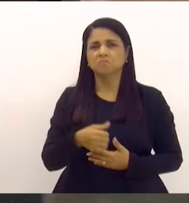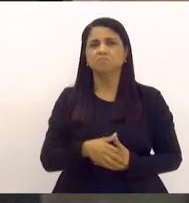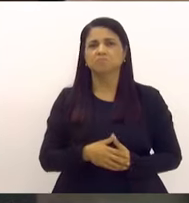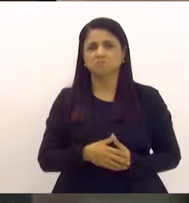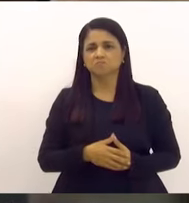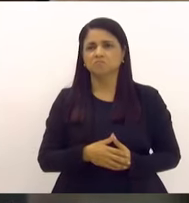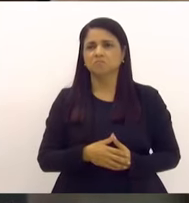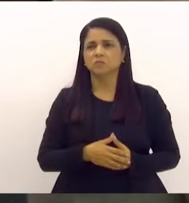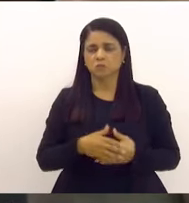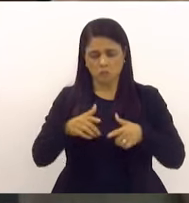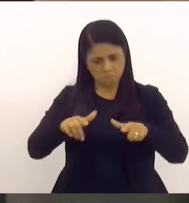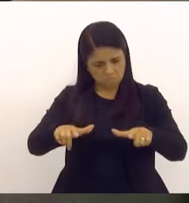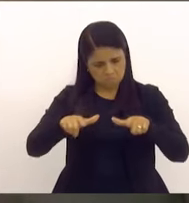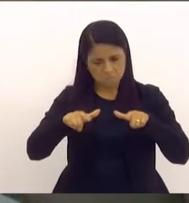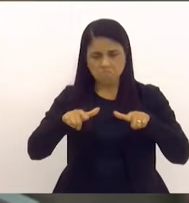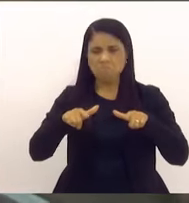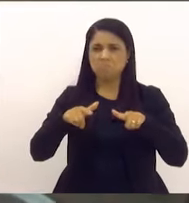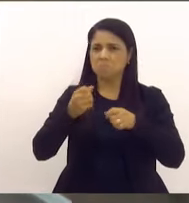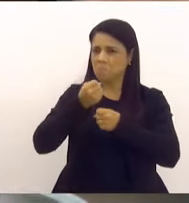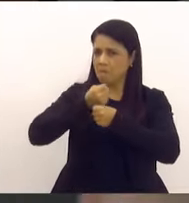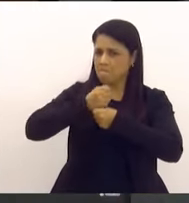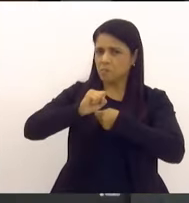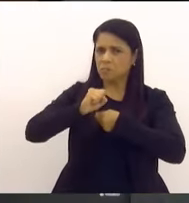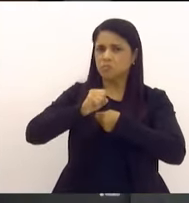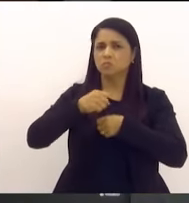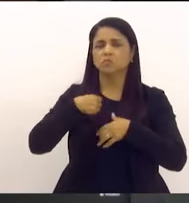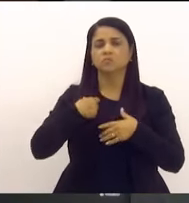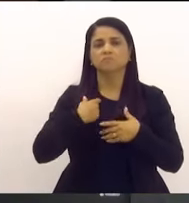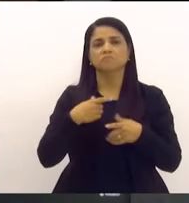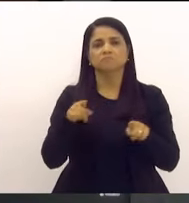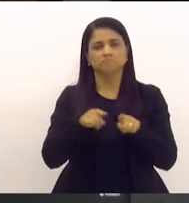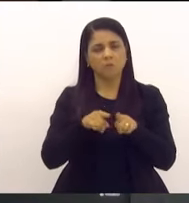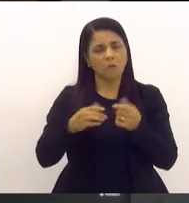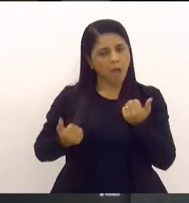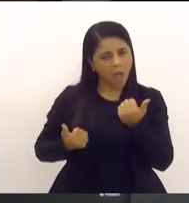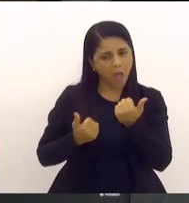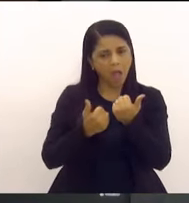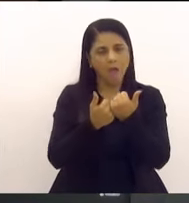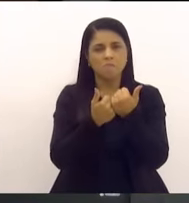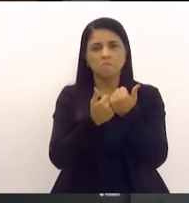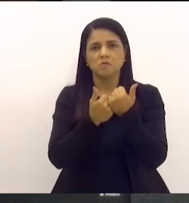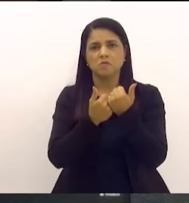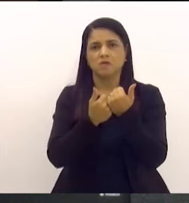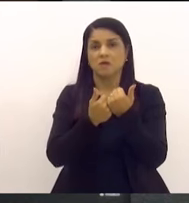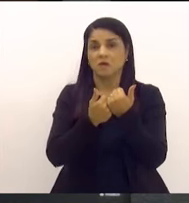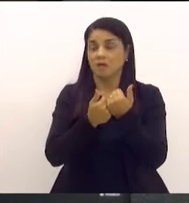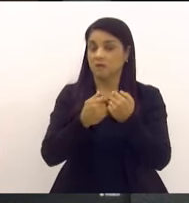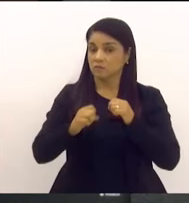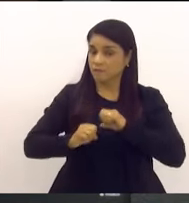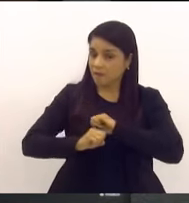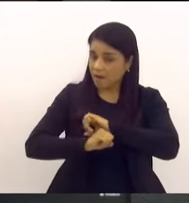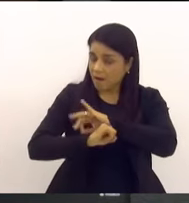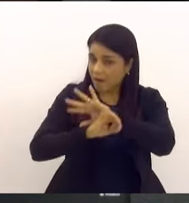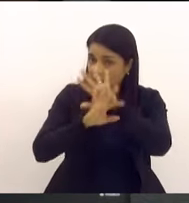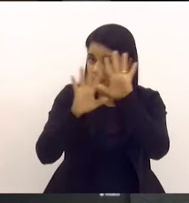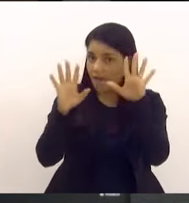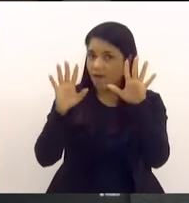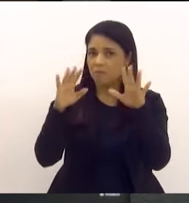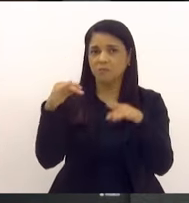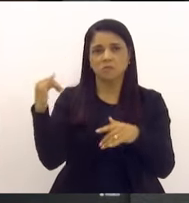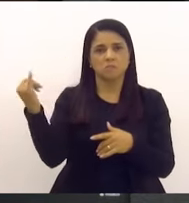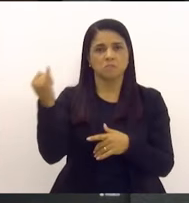sua moção, nós vamos subscrevê-la, que isso fique claro, que não importa de que